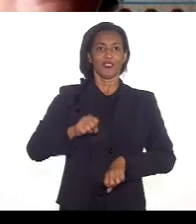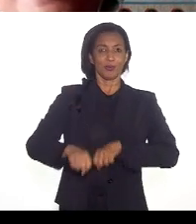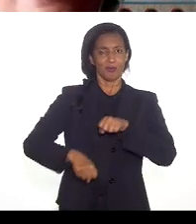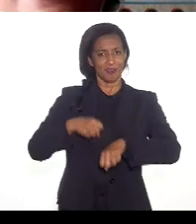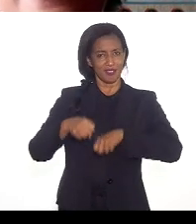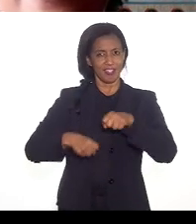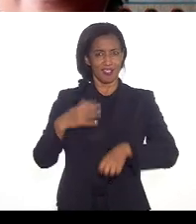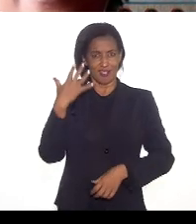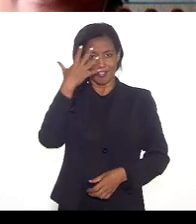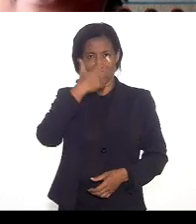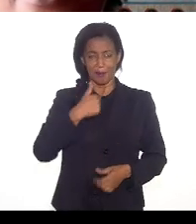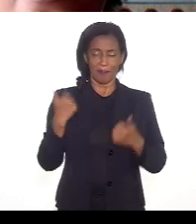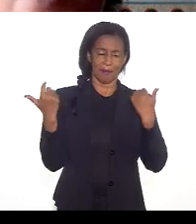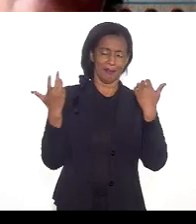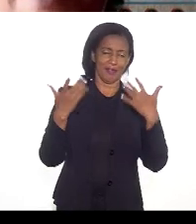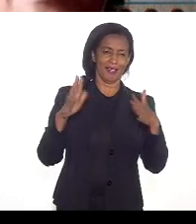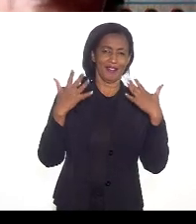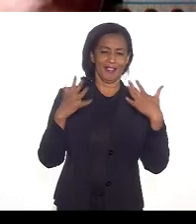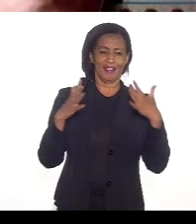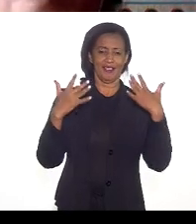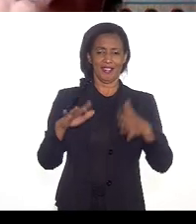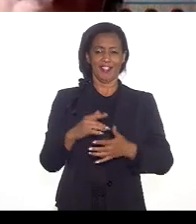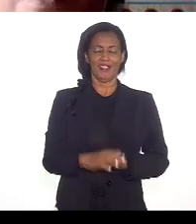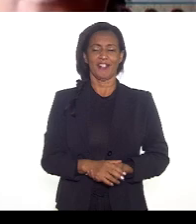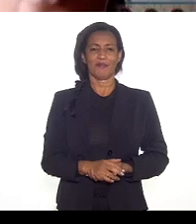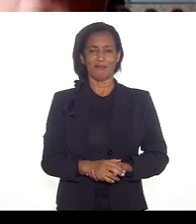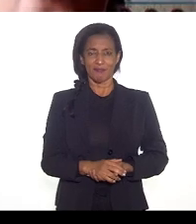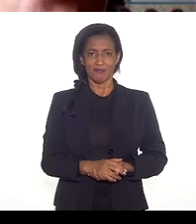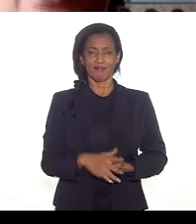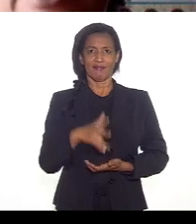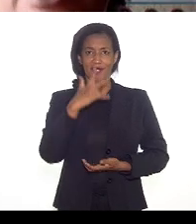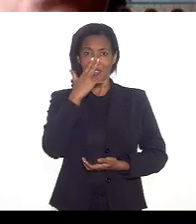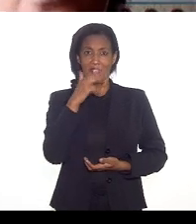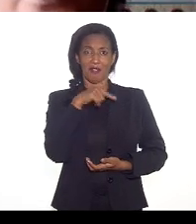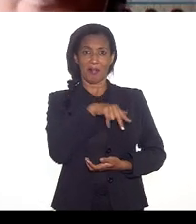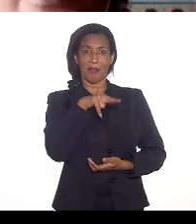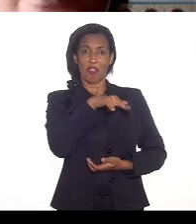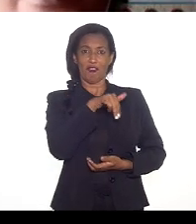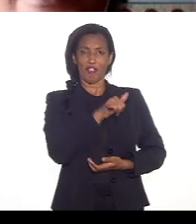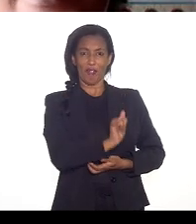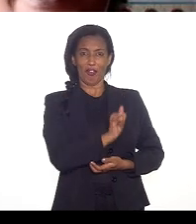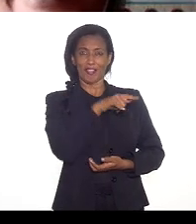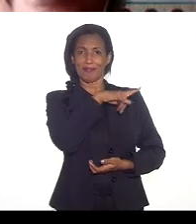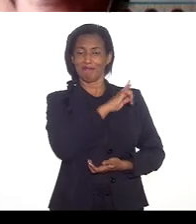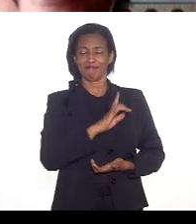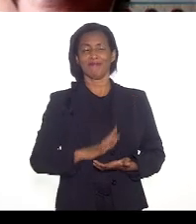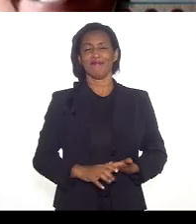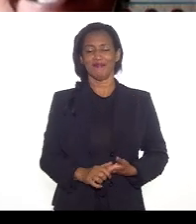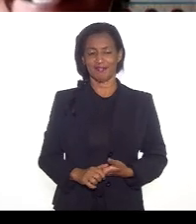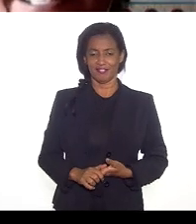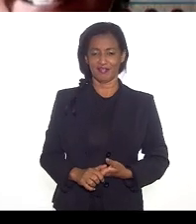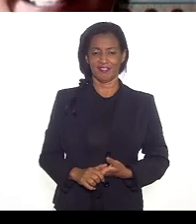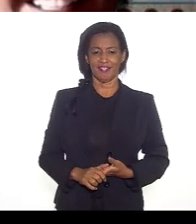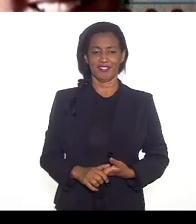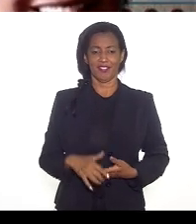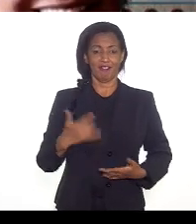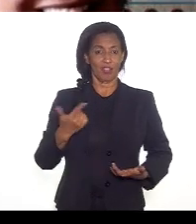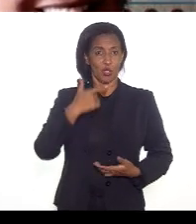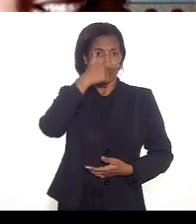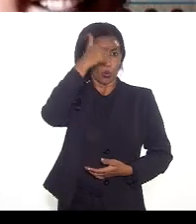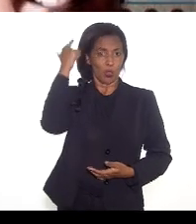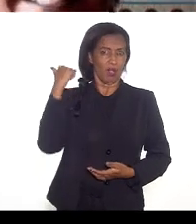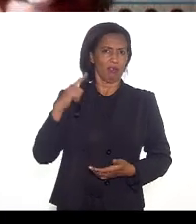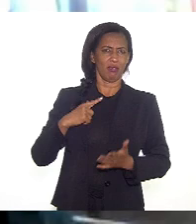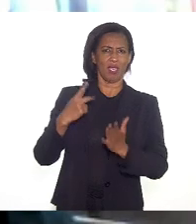bonito. Parabéns pelo projeto. Vai parecer um hipster nova-iorquino. Um hipster, exatamente. Exato. O Luiz Paulo tem um